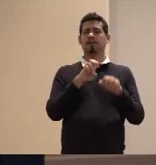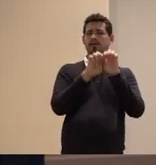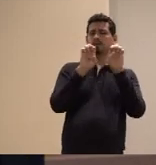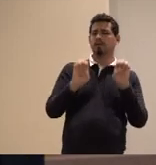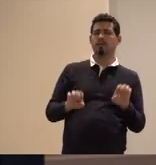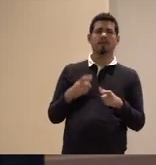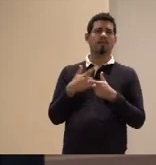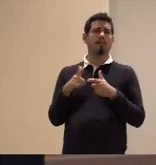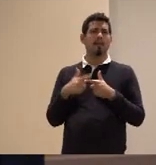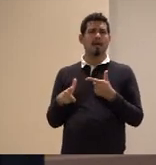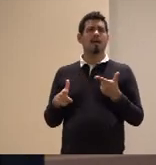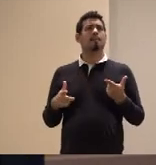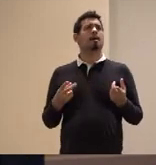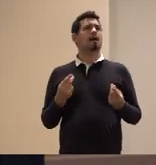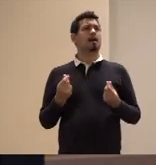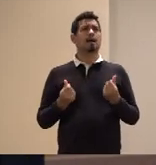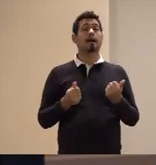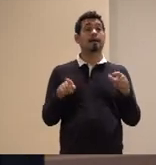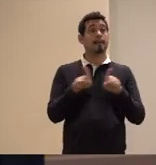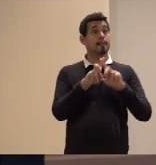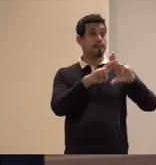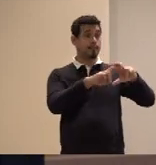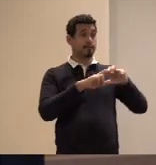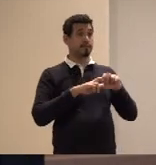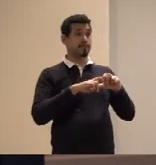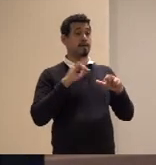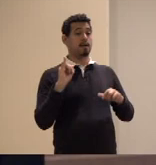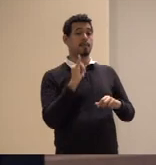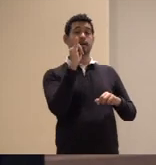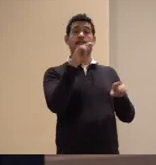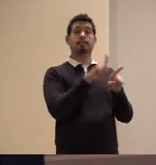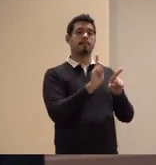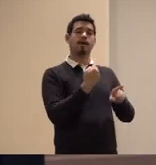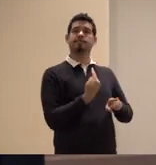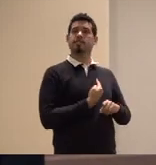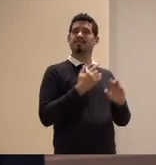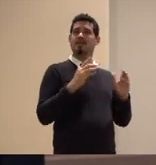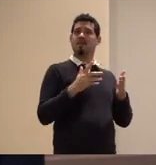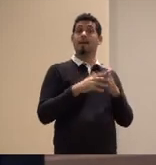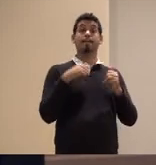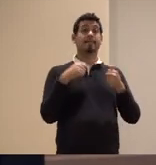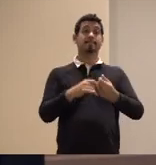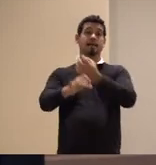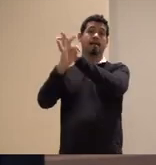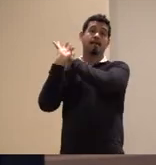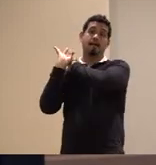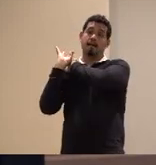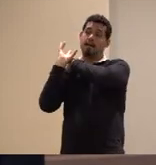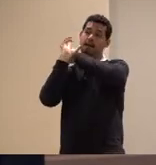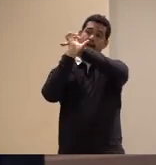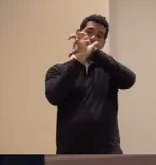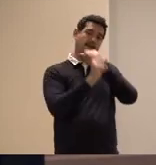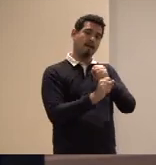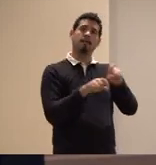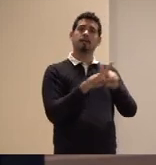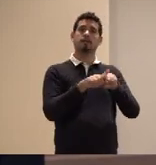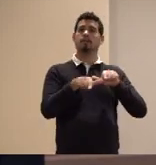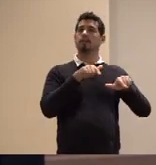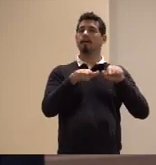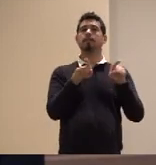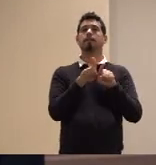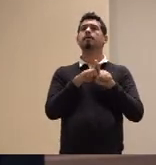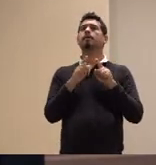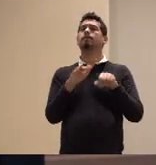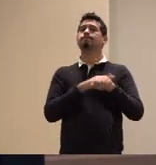estruturais, e por isso, né, é tão importante, nós estamos no momento de revisão, Maristela, do nosso Plano Nacional de Convivência